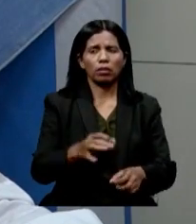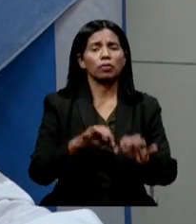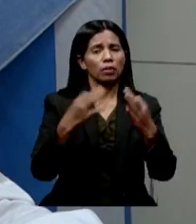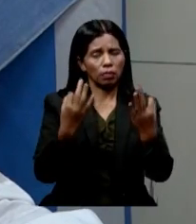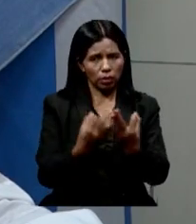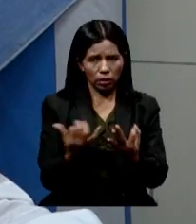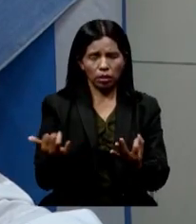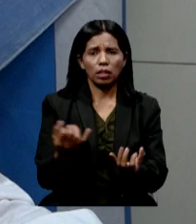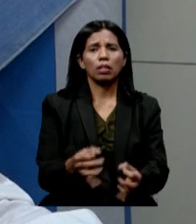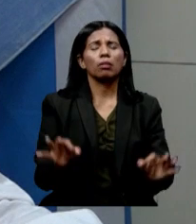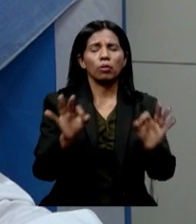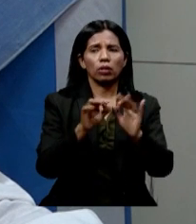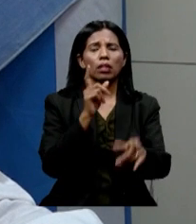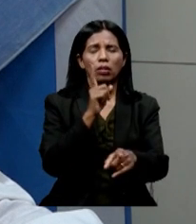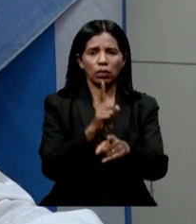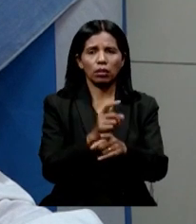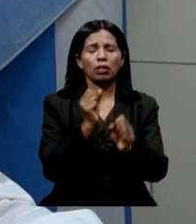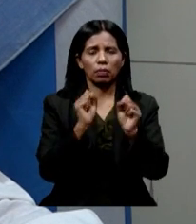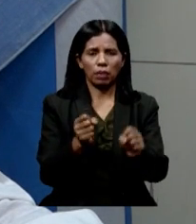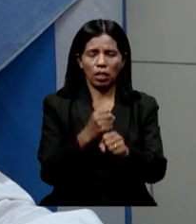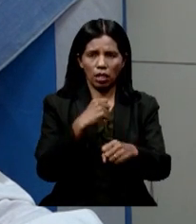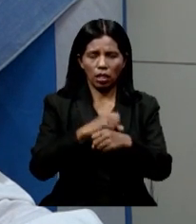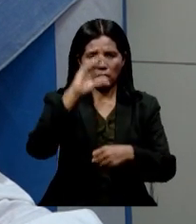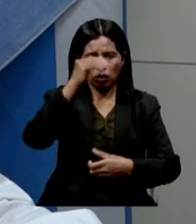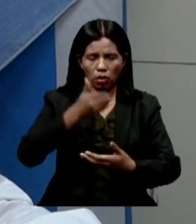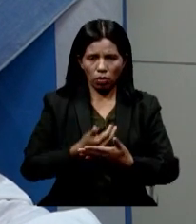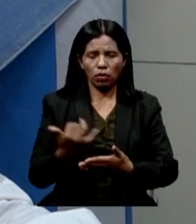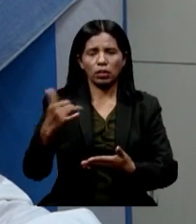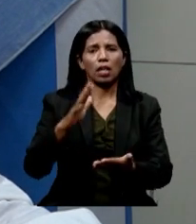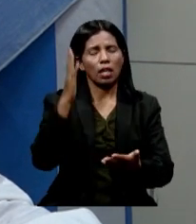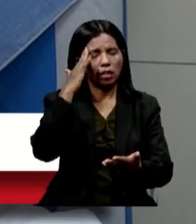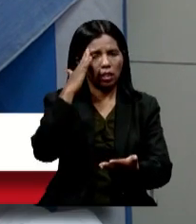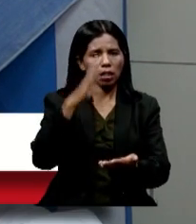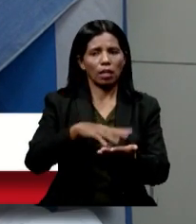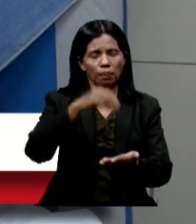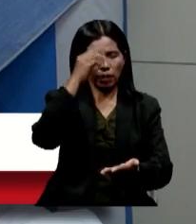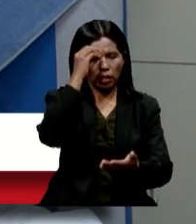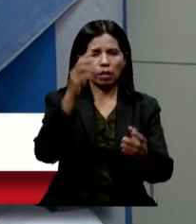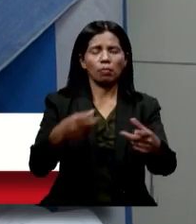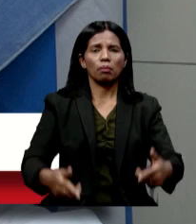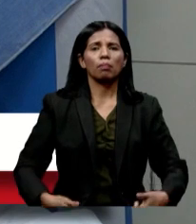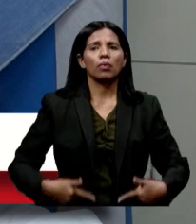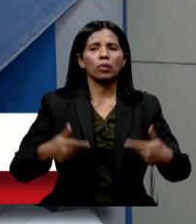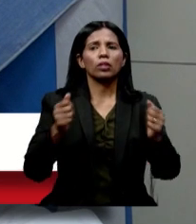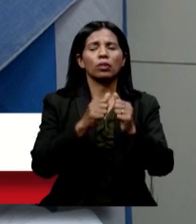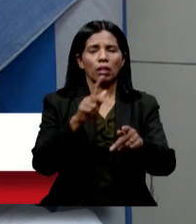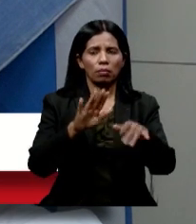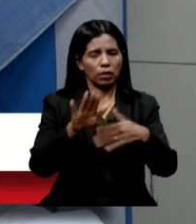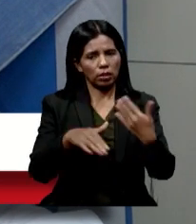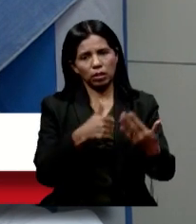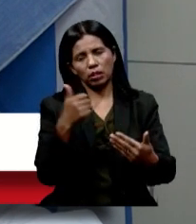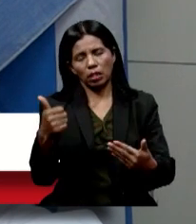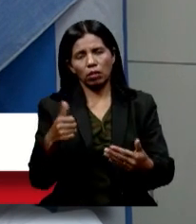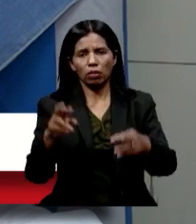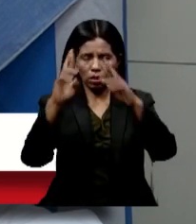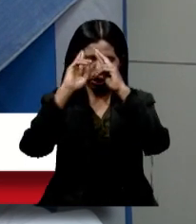importante teve, sobre pele, halo ni ne wan sir hate ne aprende muri se masilo. Se ho ne ho respeito malo. Anesan